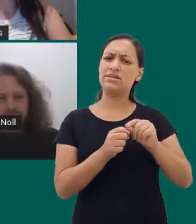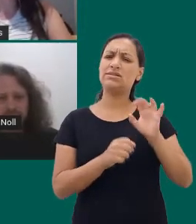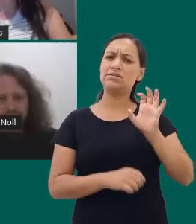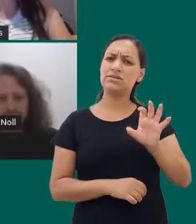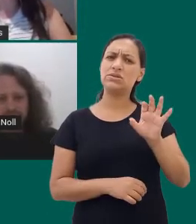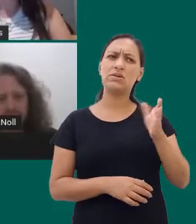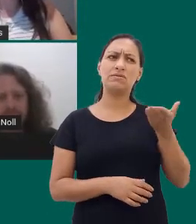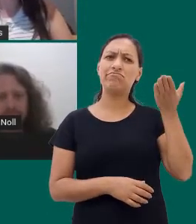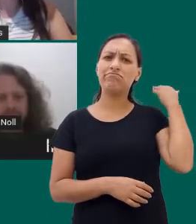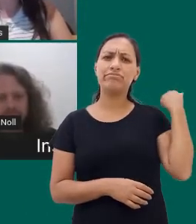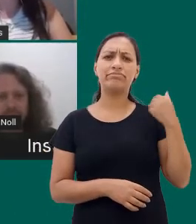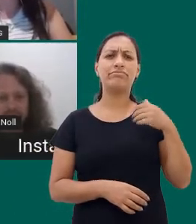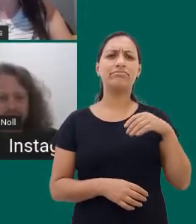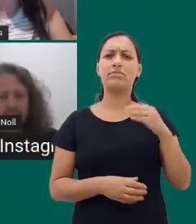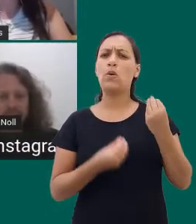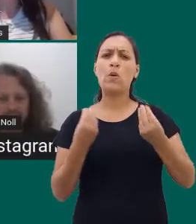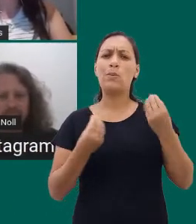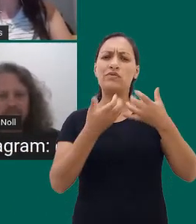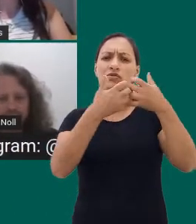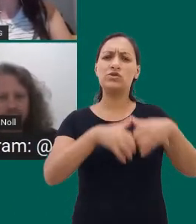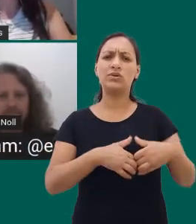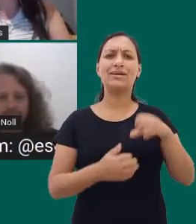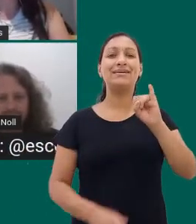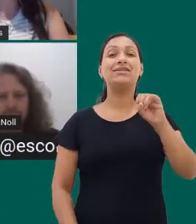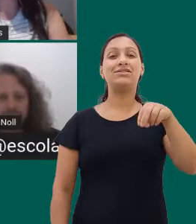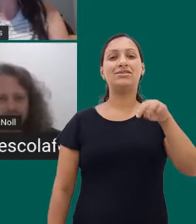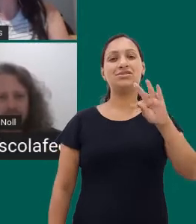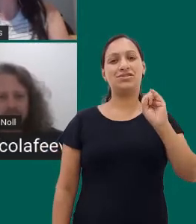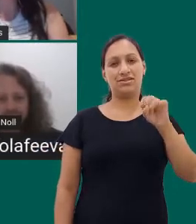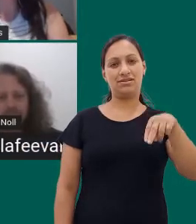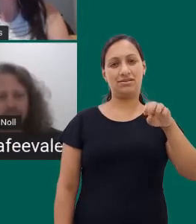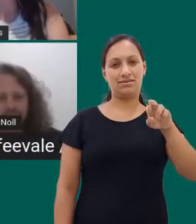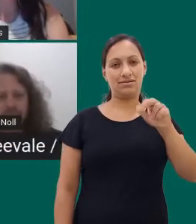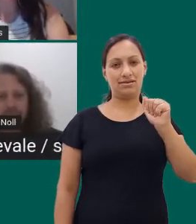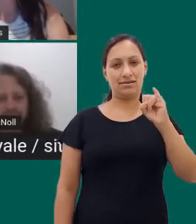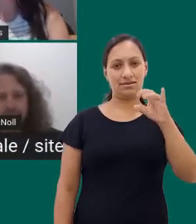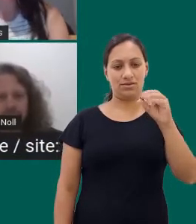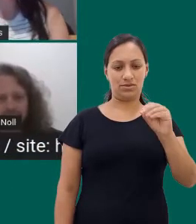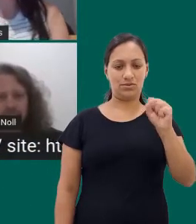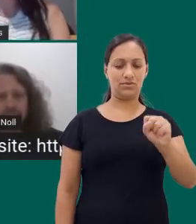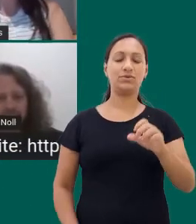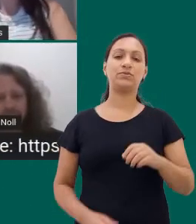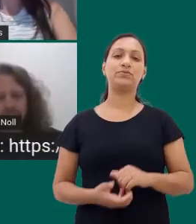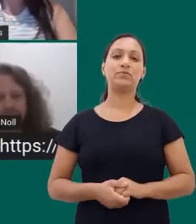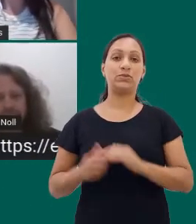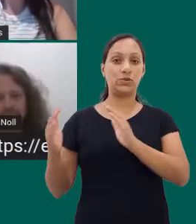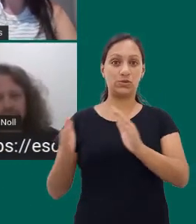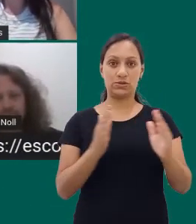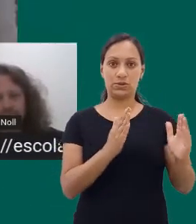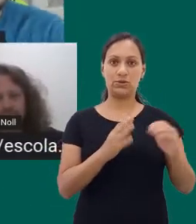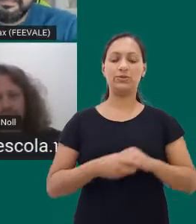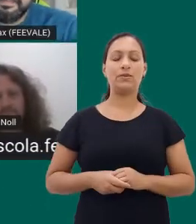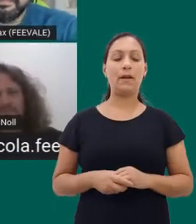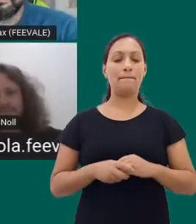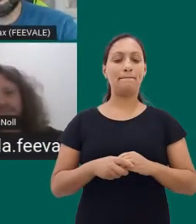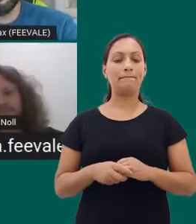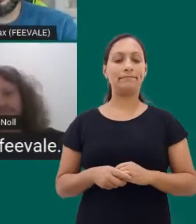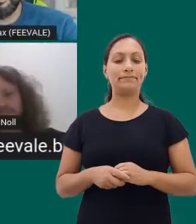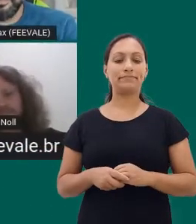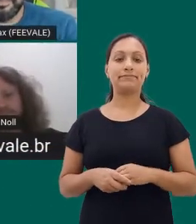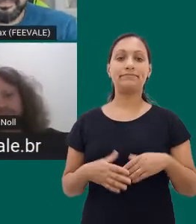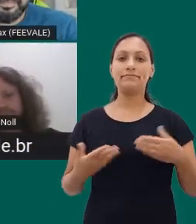os itinerários dentro dos ciclos? Quem é que pode comentar um pouco sobre isso? Bom, a nossa escola